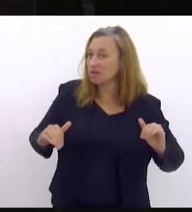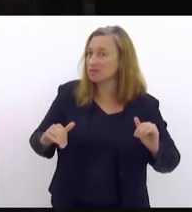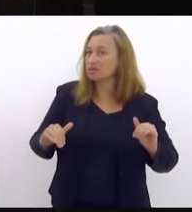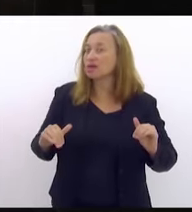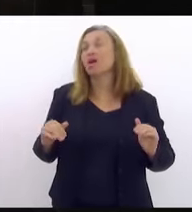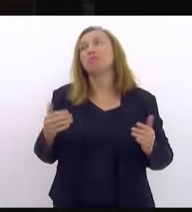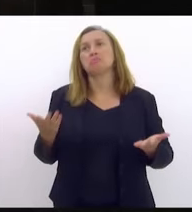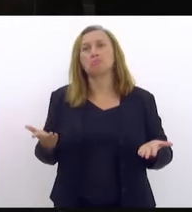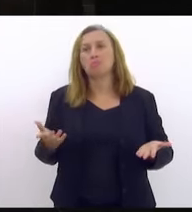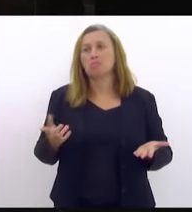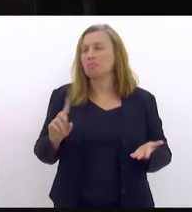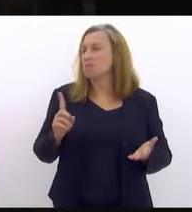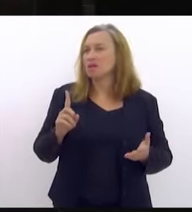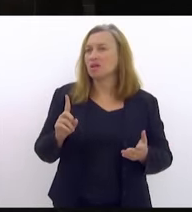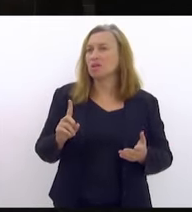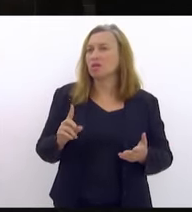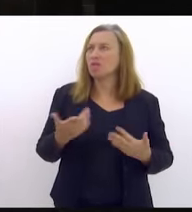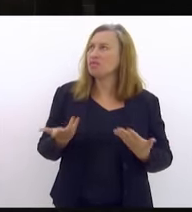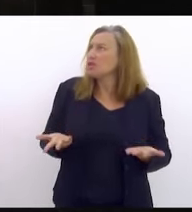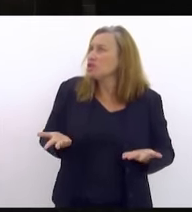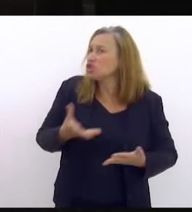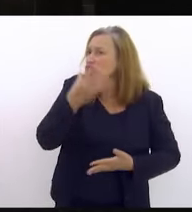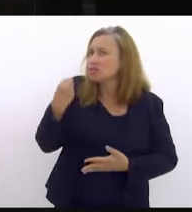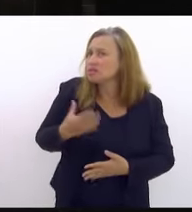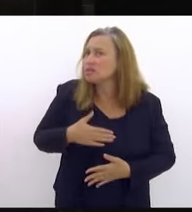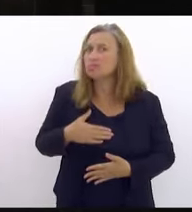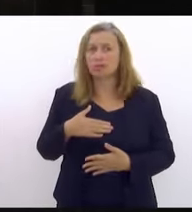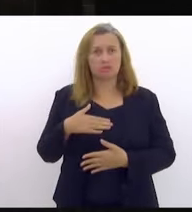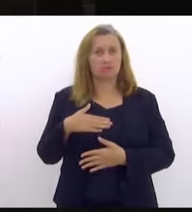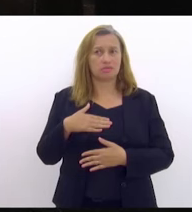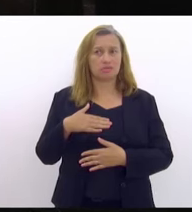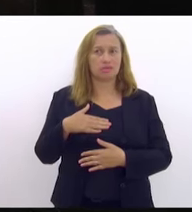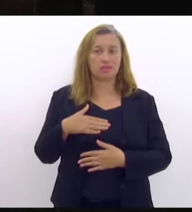licenciado. Mas não foi assim também. Eu falei, gente, esqueceram meu nome.